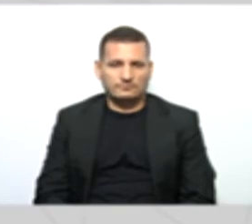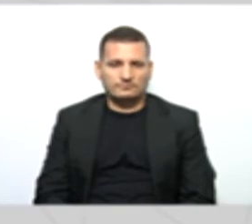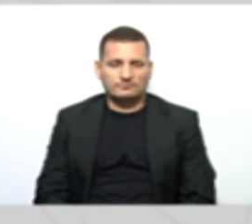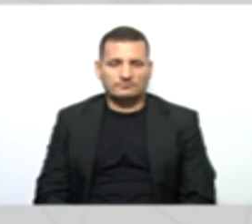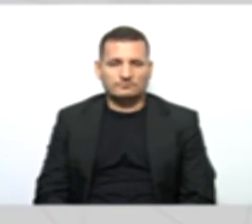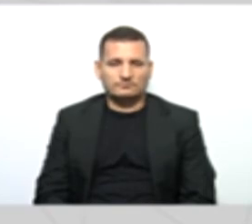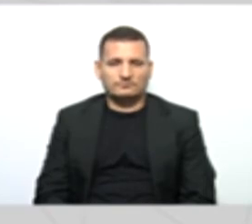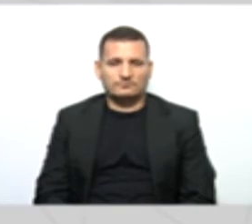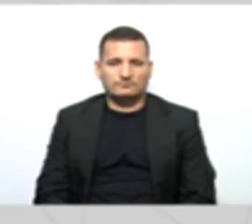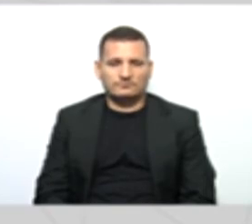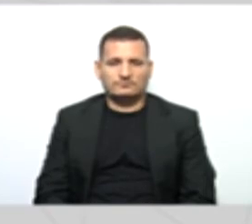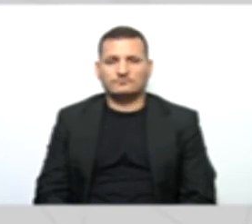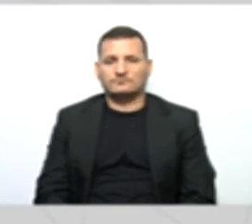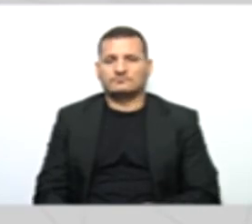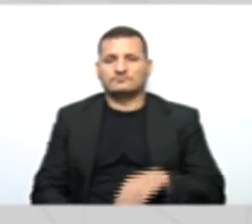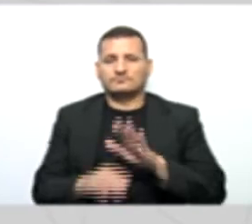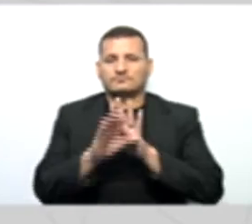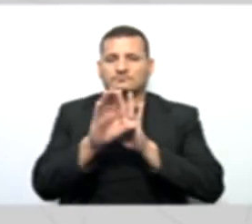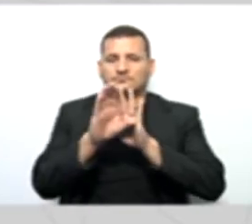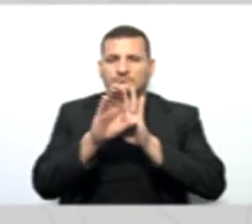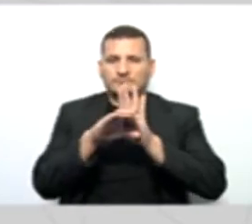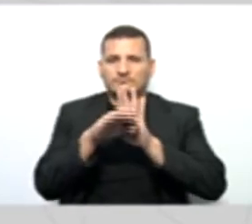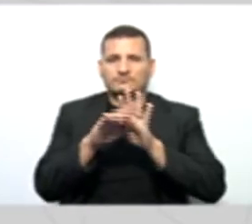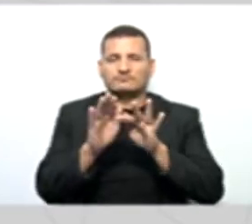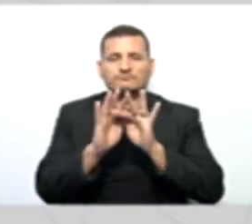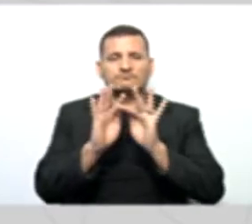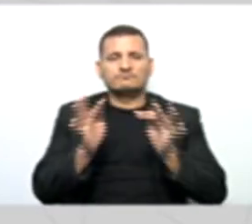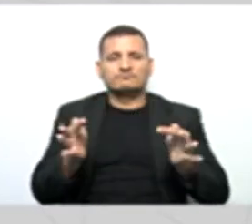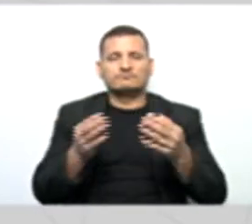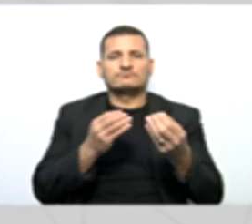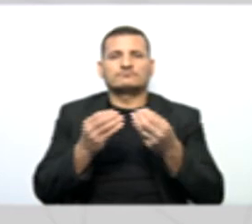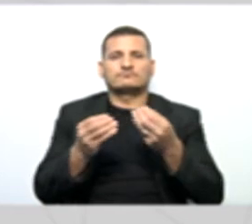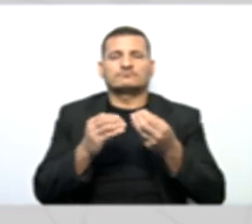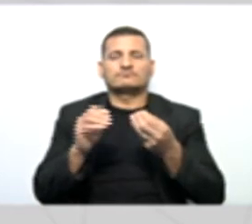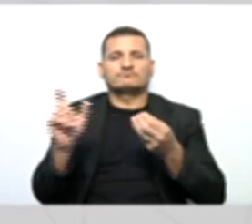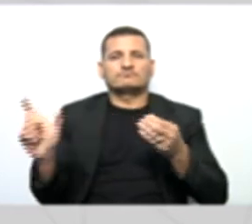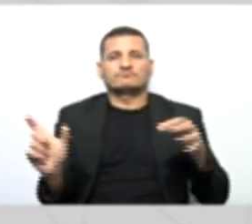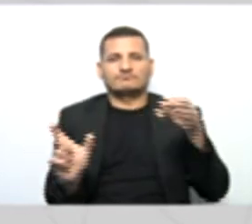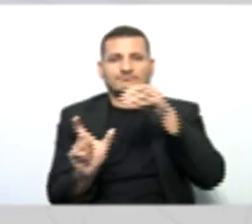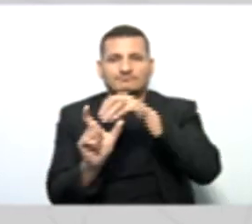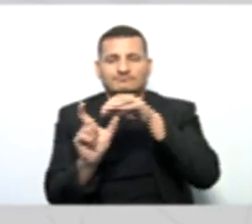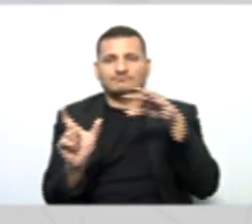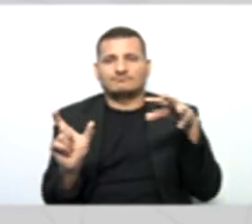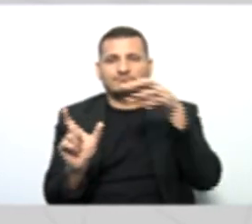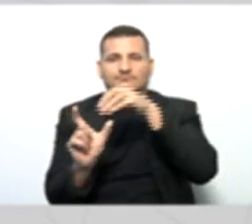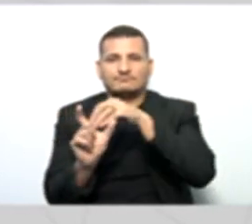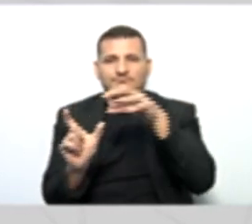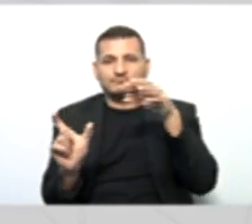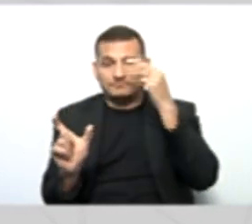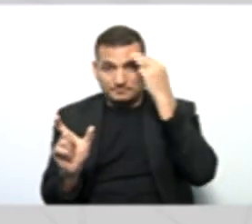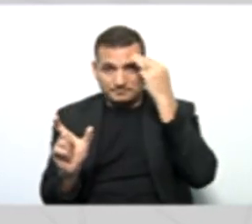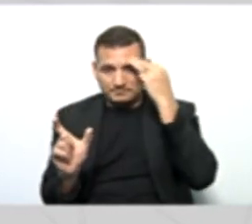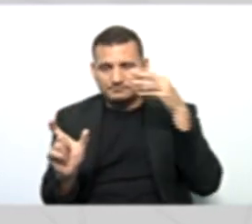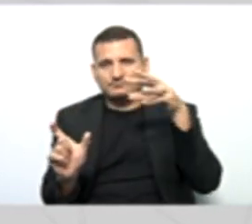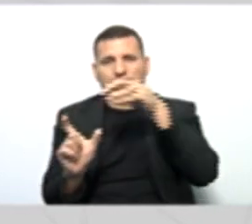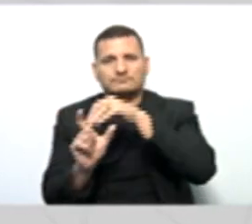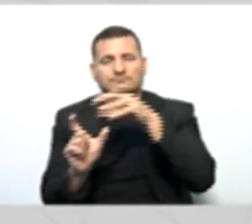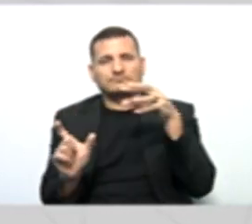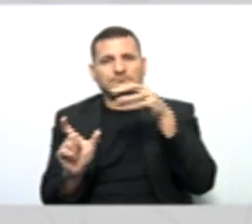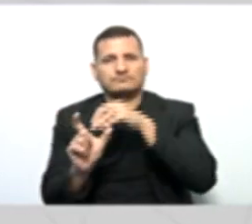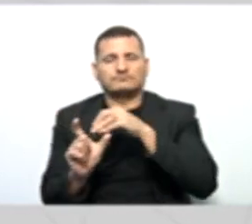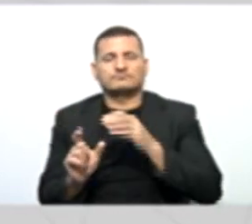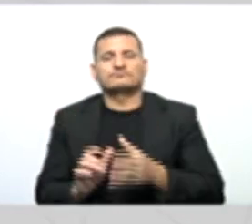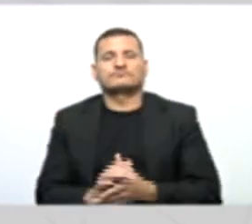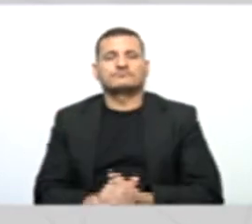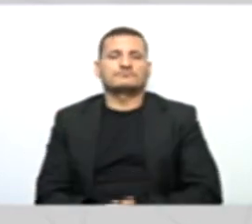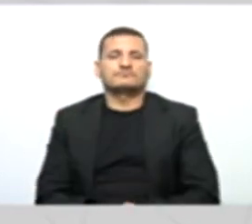Conceito bem simples sobre instanciação de objetos, beleza? Então, é o ato de trazer esse objeto